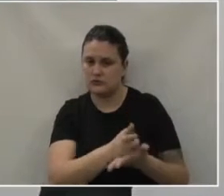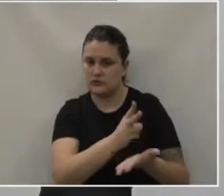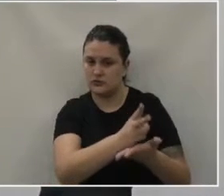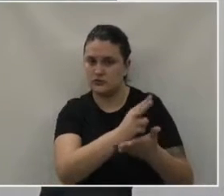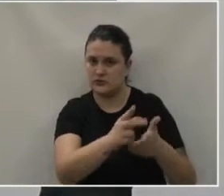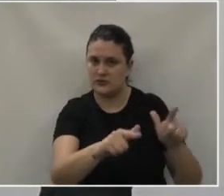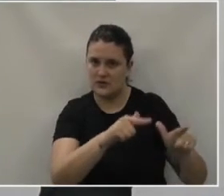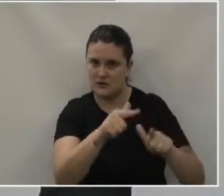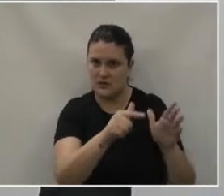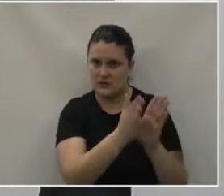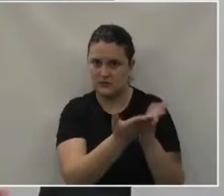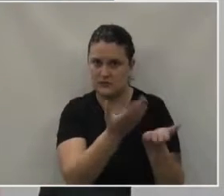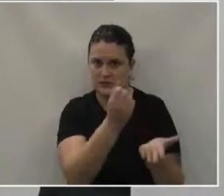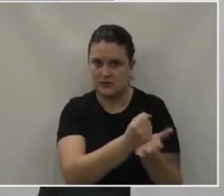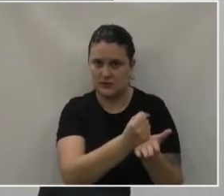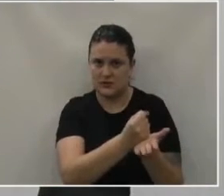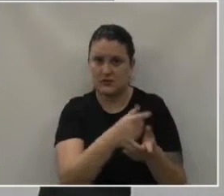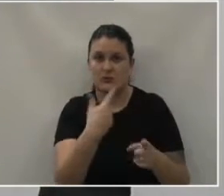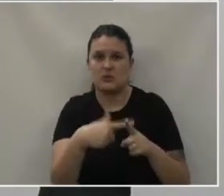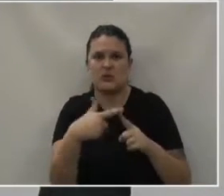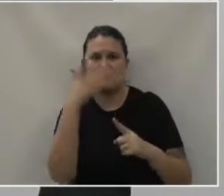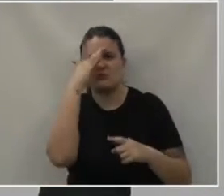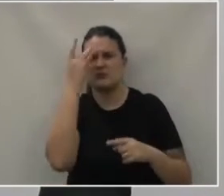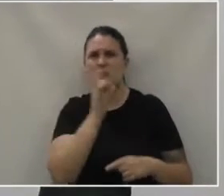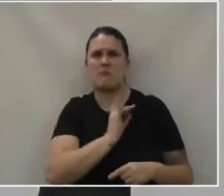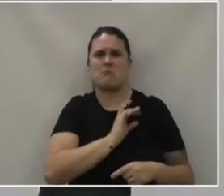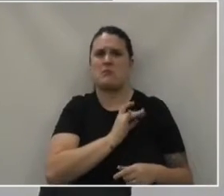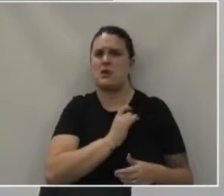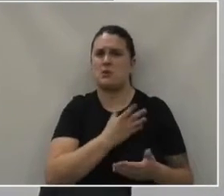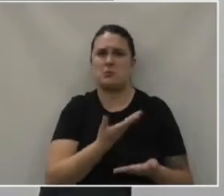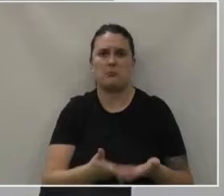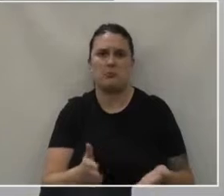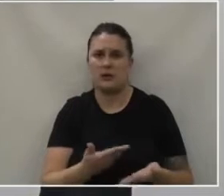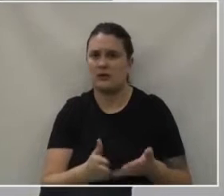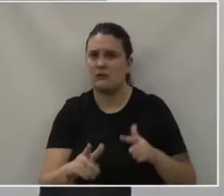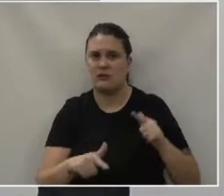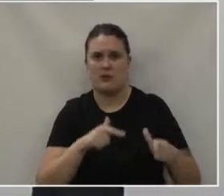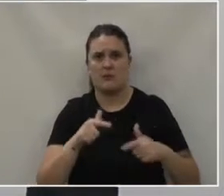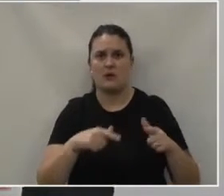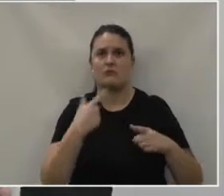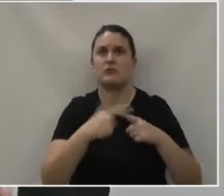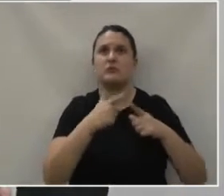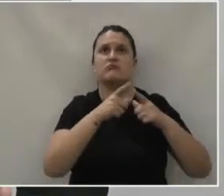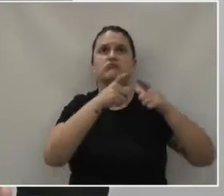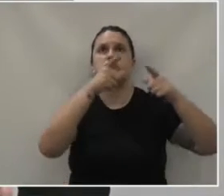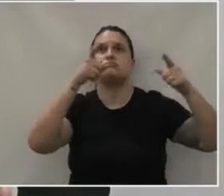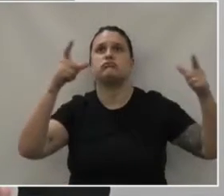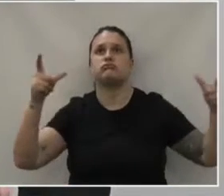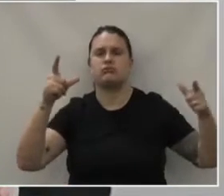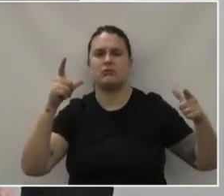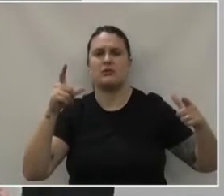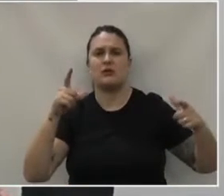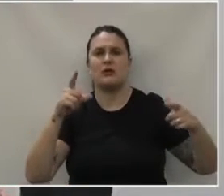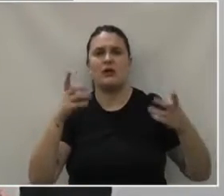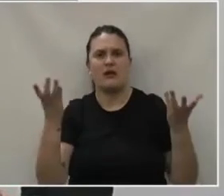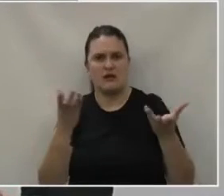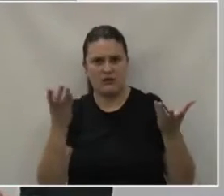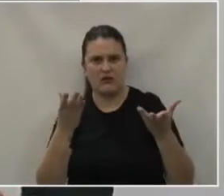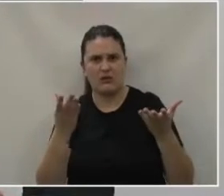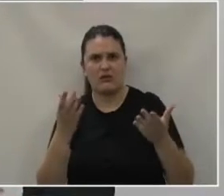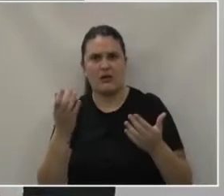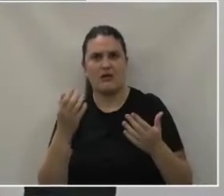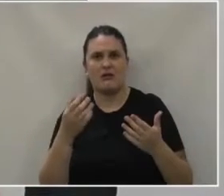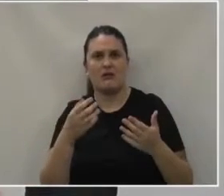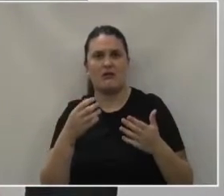E essa questão, né? Porque vários setores pretende-se a privatização por parte do governo.